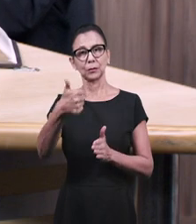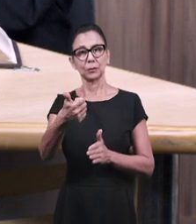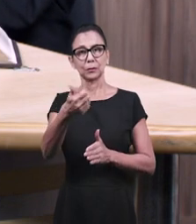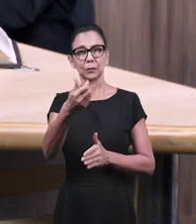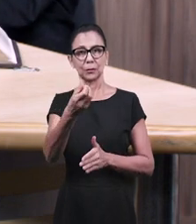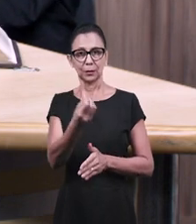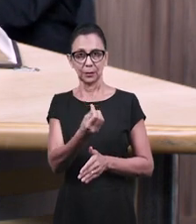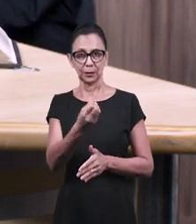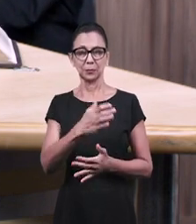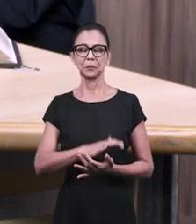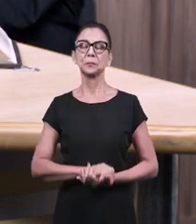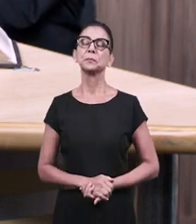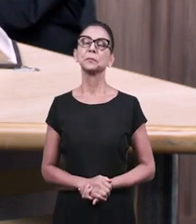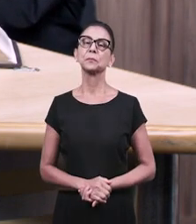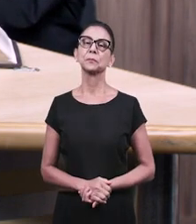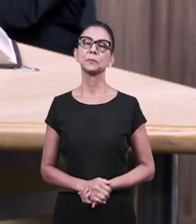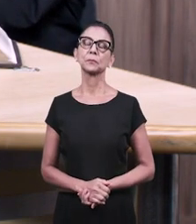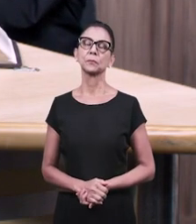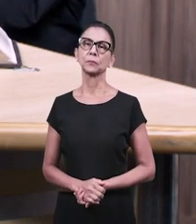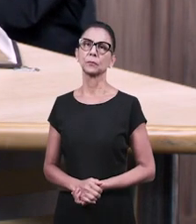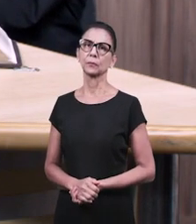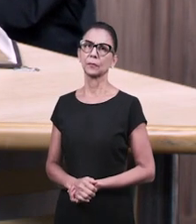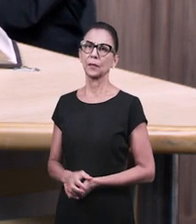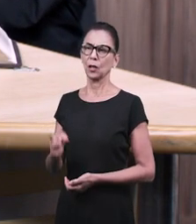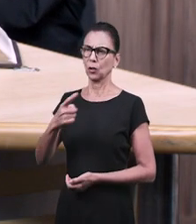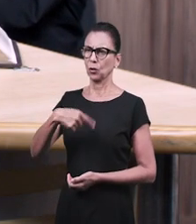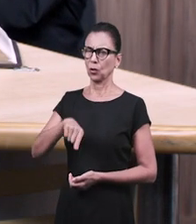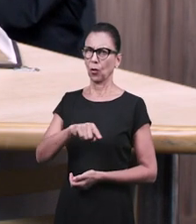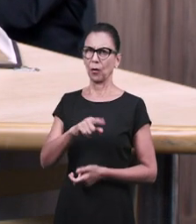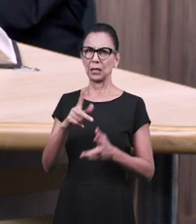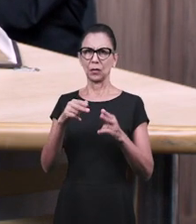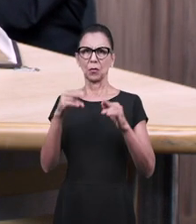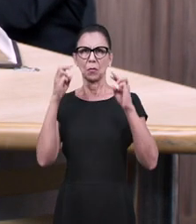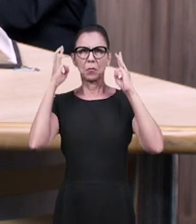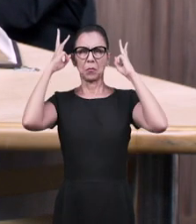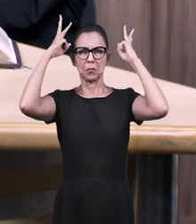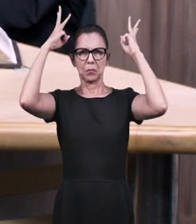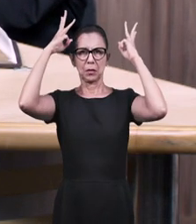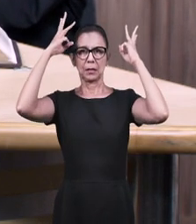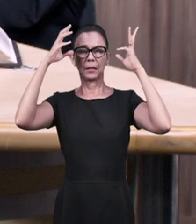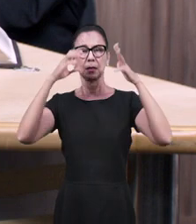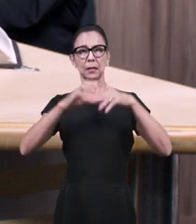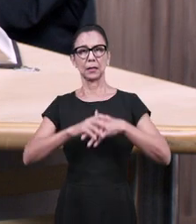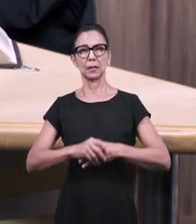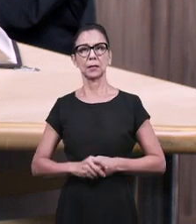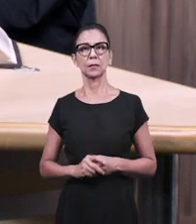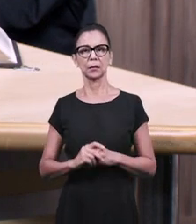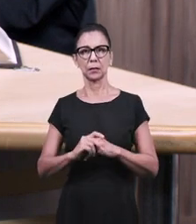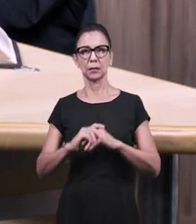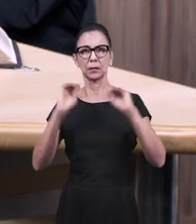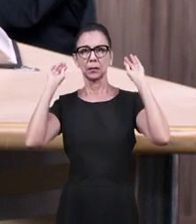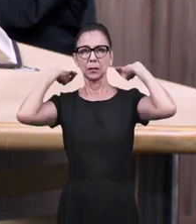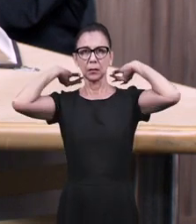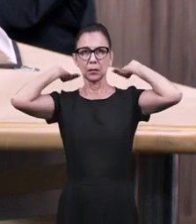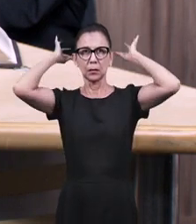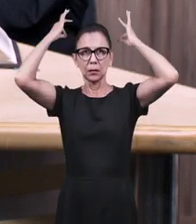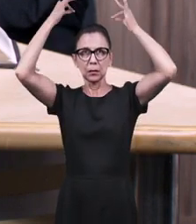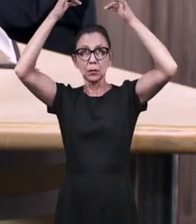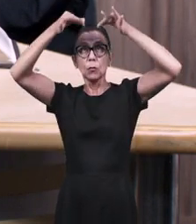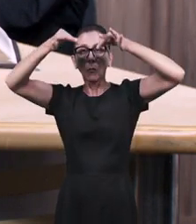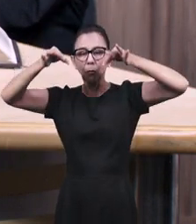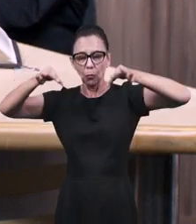16. E não somos como Moisés, que punha um véu sobre a sua